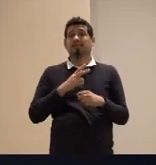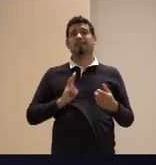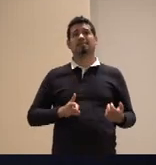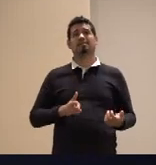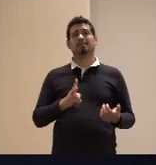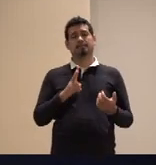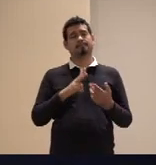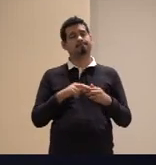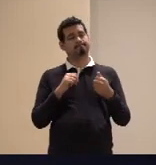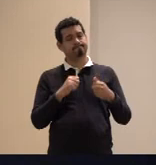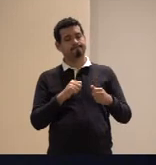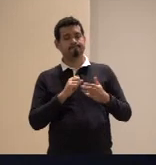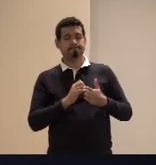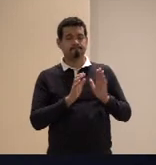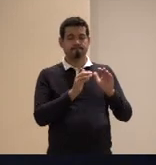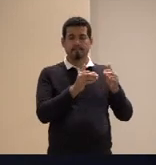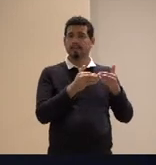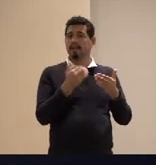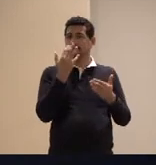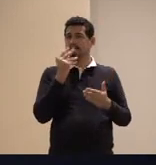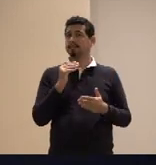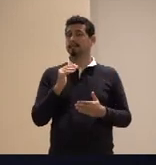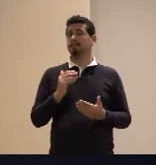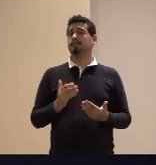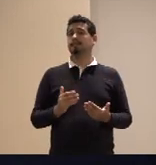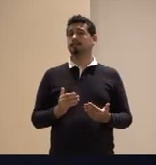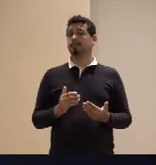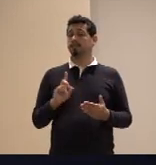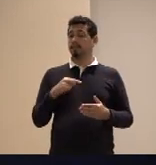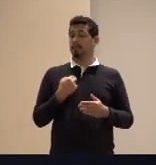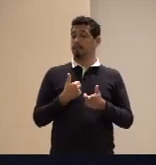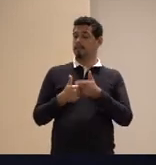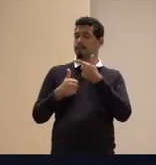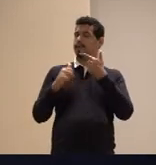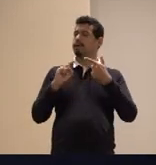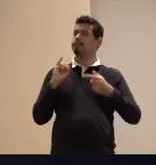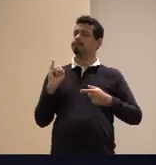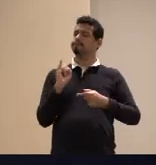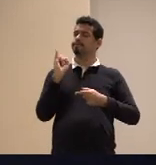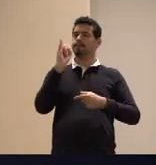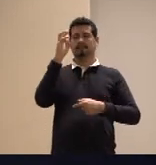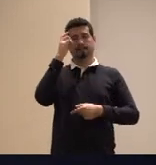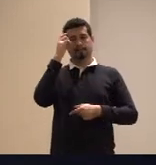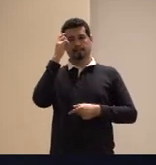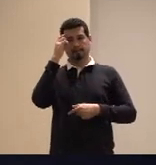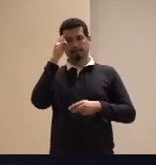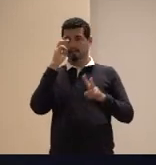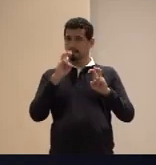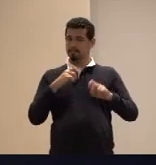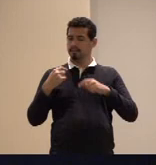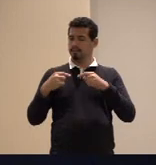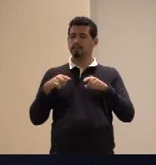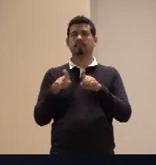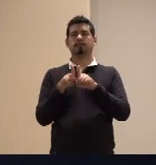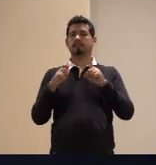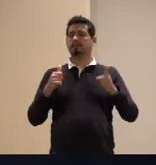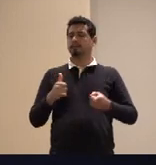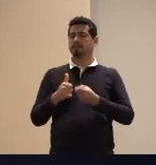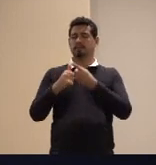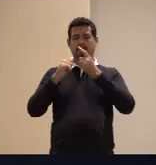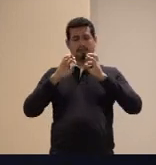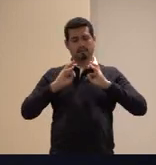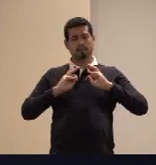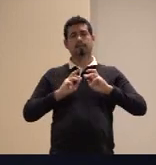da saúde, né? A gente é a primeira política. É importante que a gente comece a pensar nessa política como a primeira de